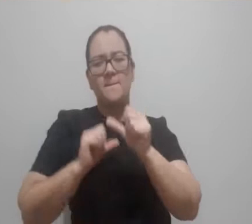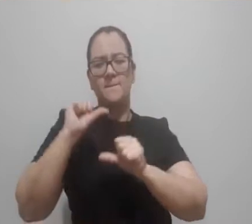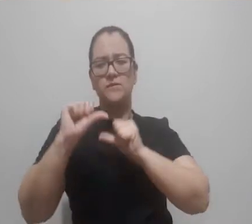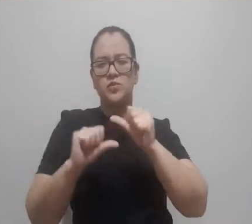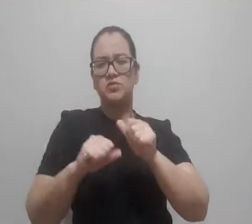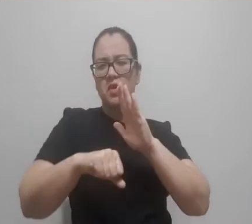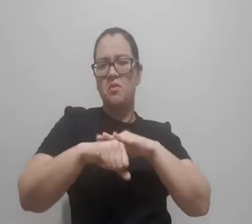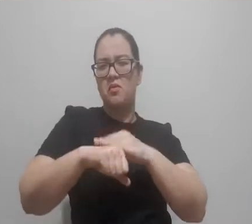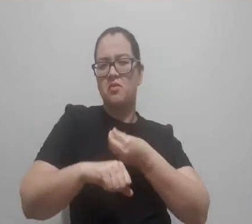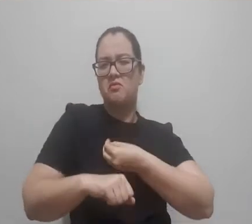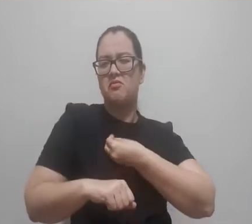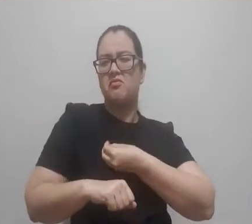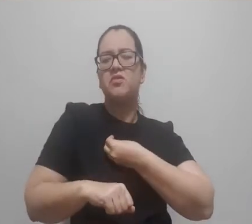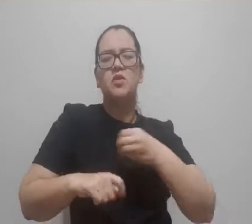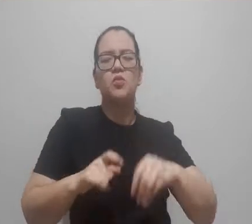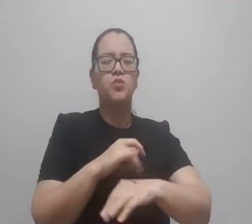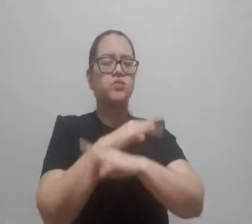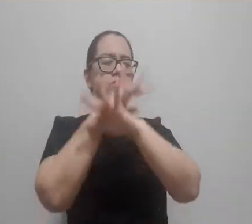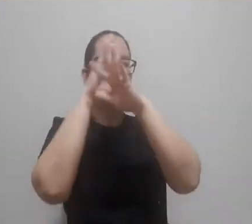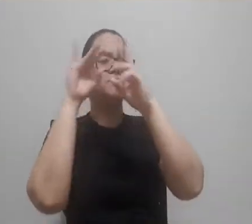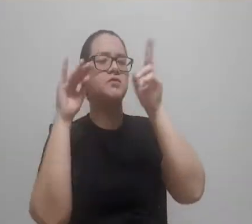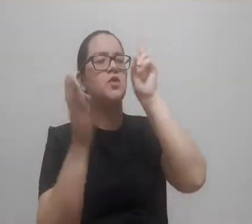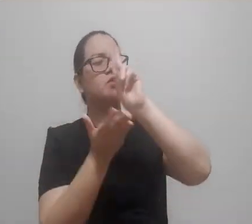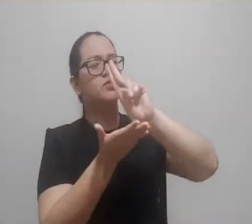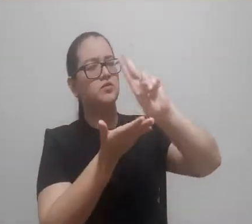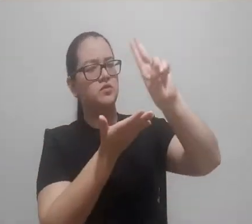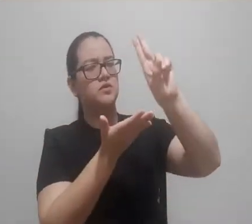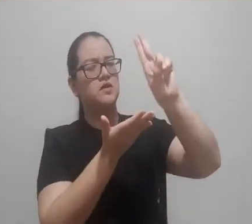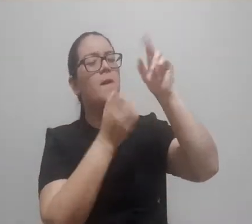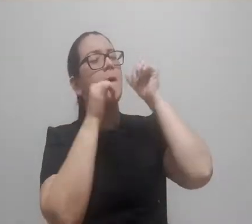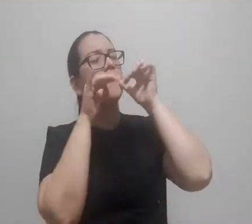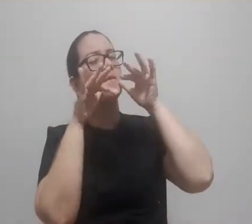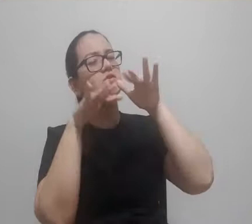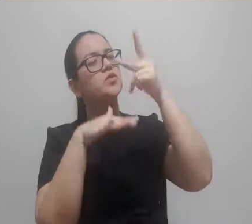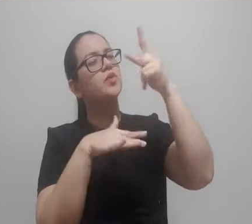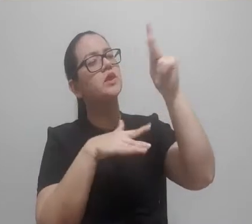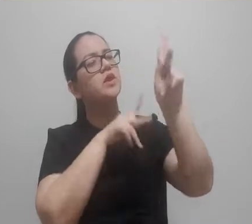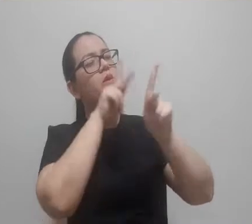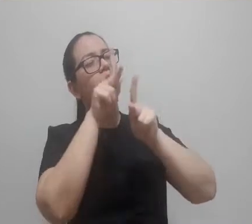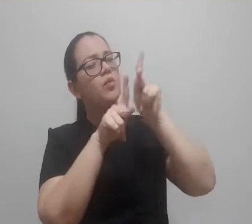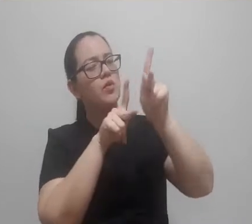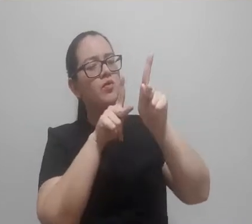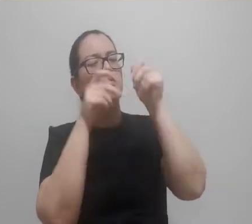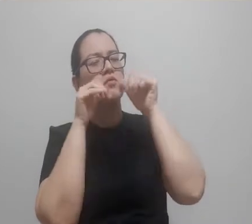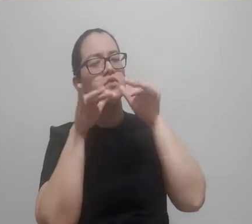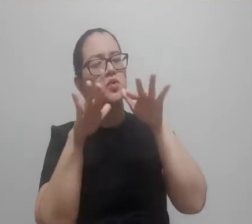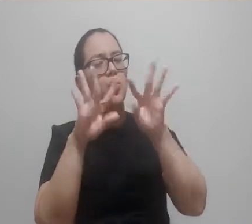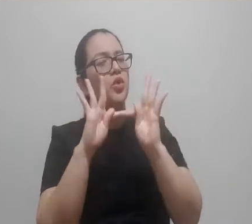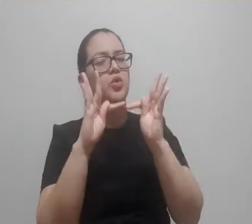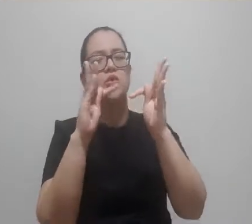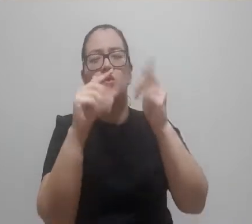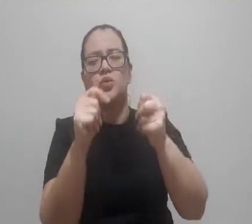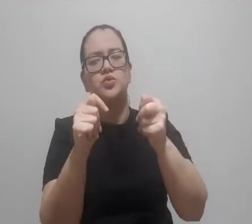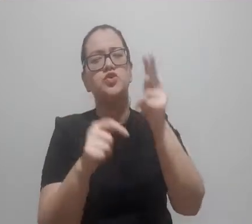maneira que glorifiquemos o Teu nome. Abençoa, Senhor, o Teu povo, abençoa todos nesse instante, em nome